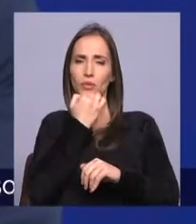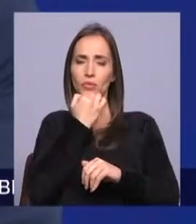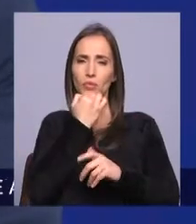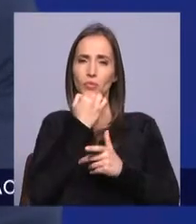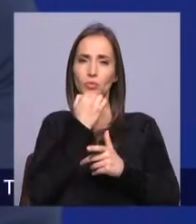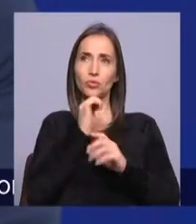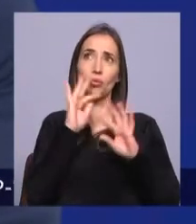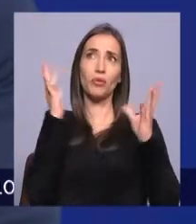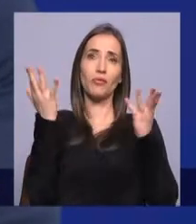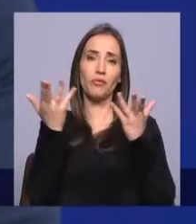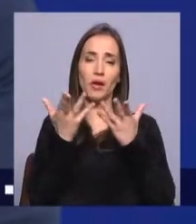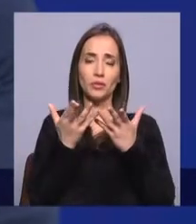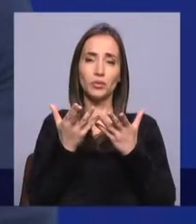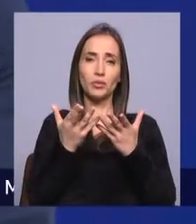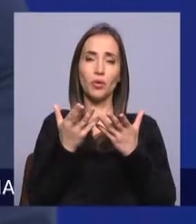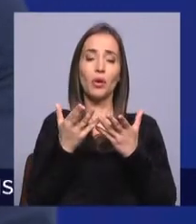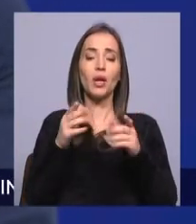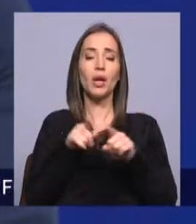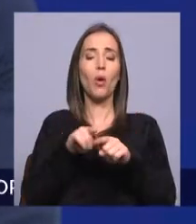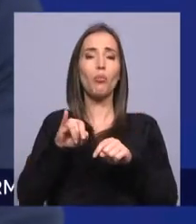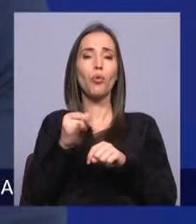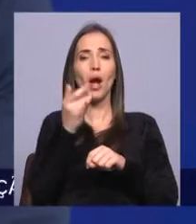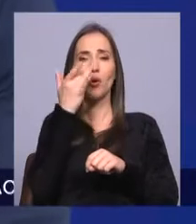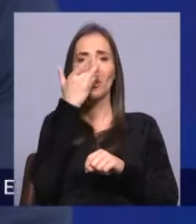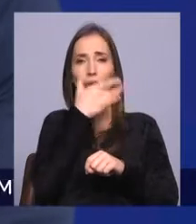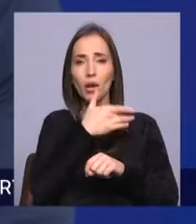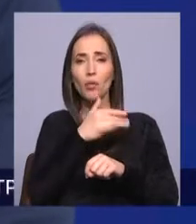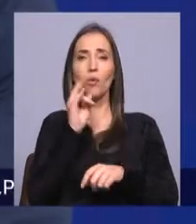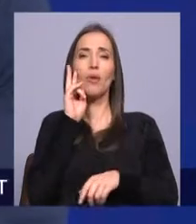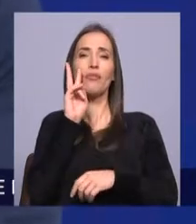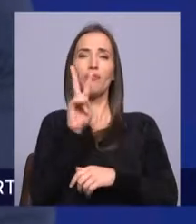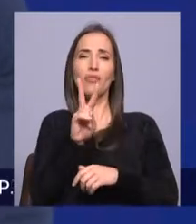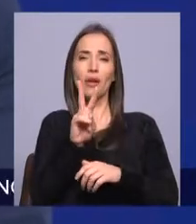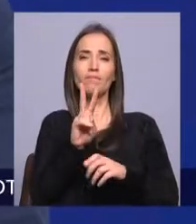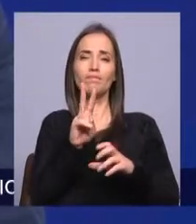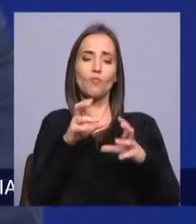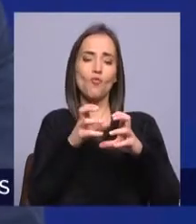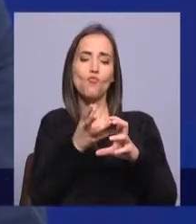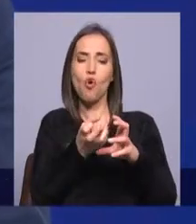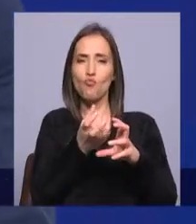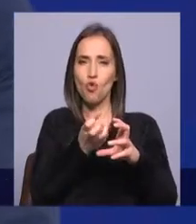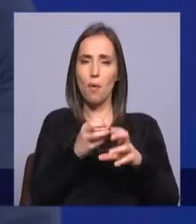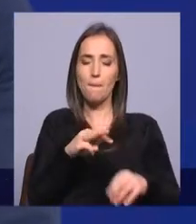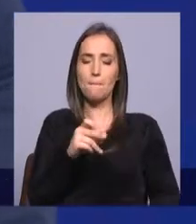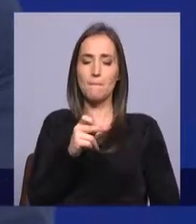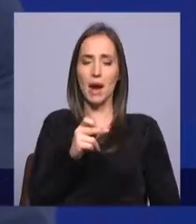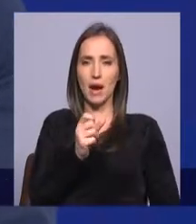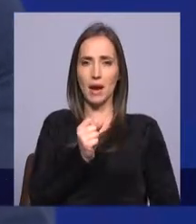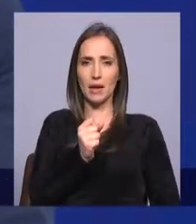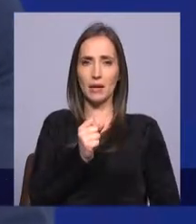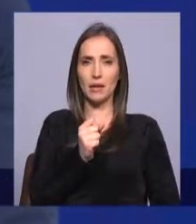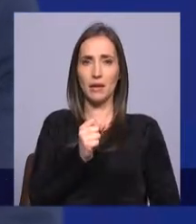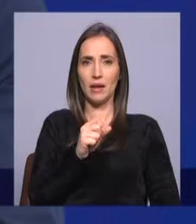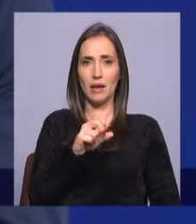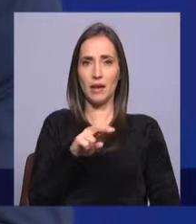até uma magnetar, como o próprio nome indica, magnético, enfim, deve ter algo a ver também com tudo isso. E